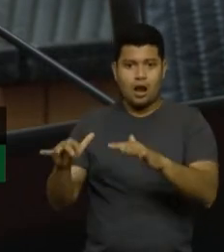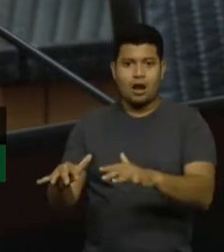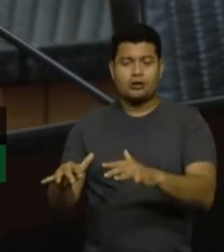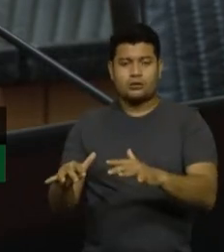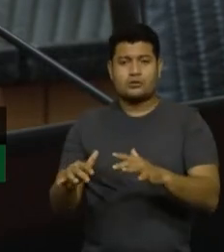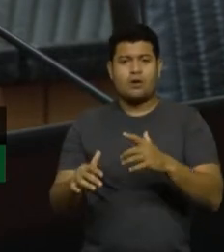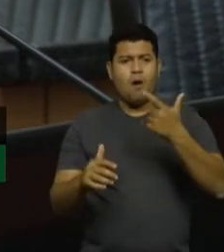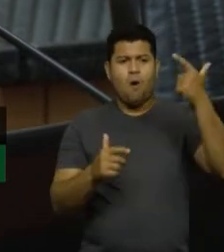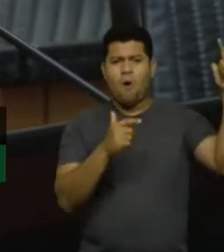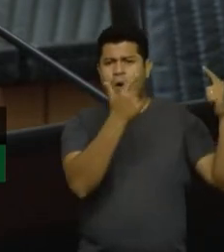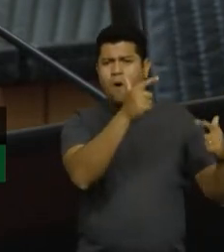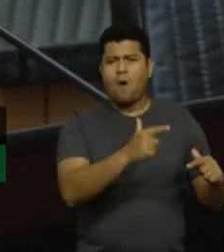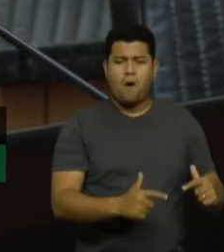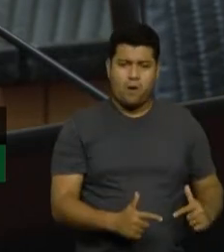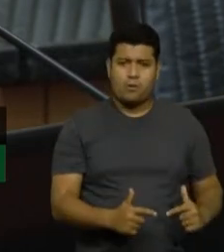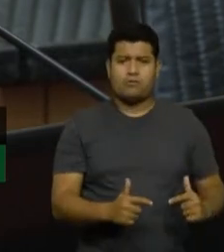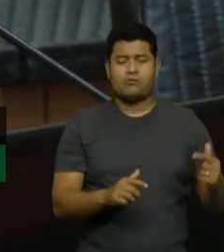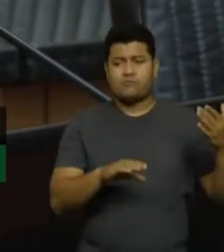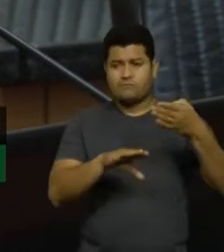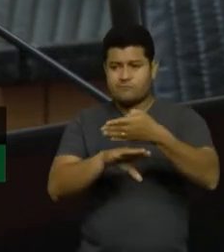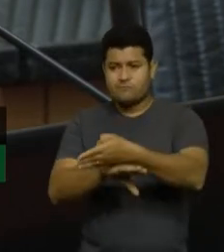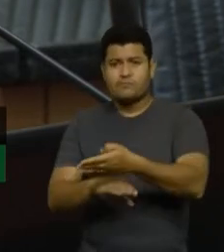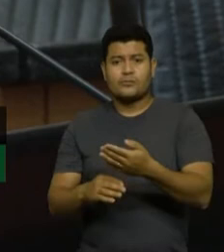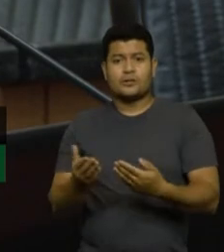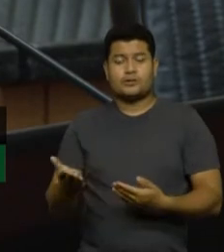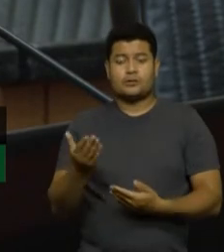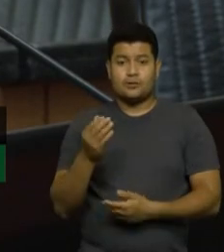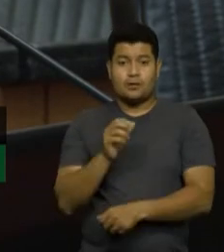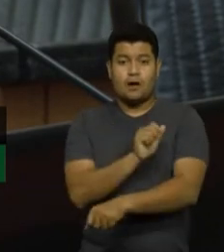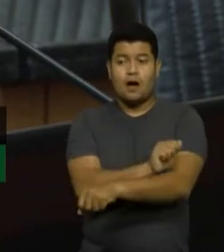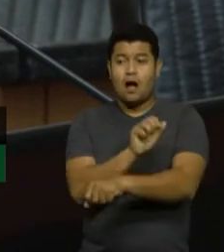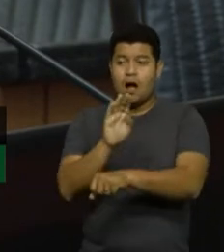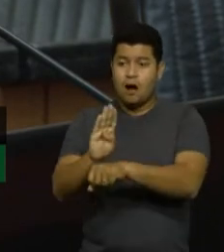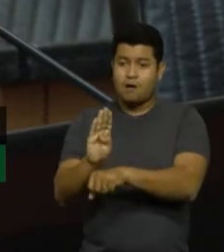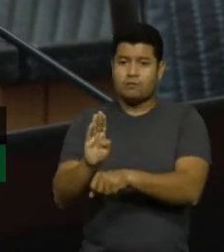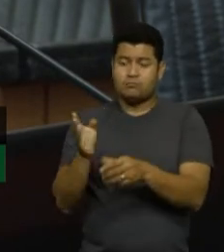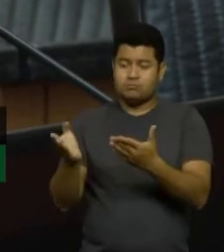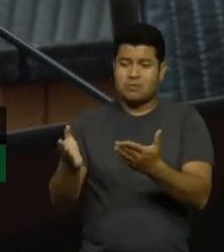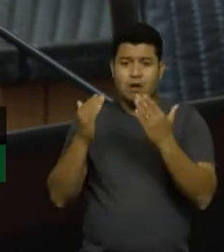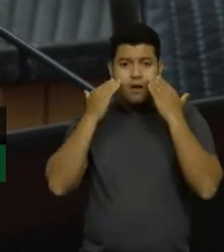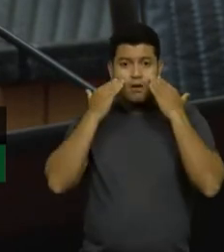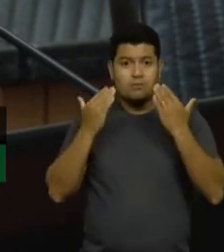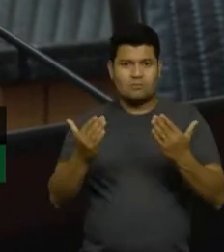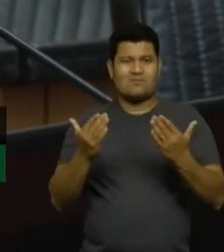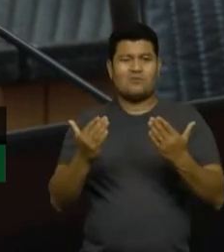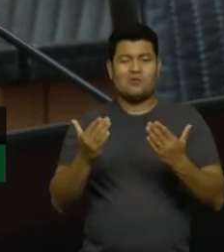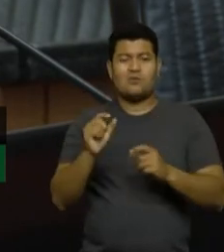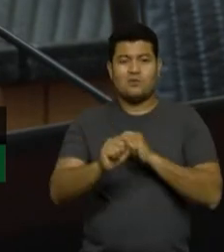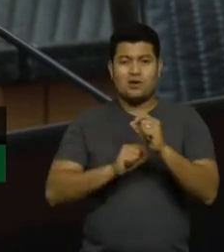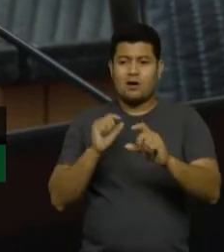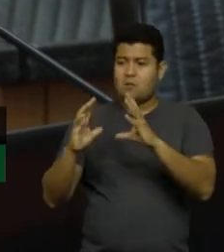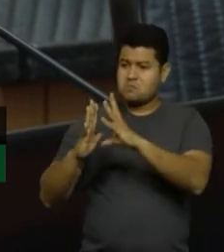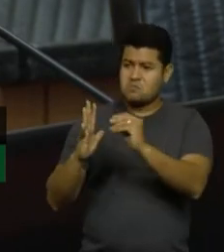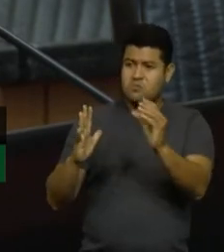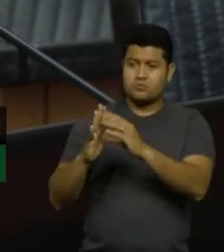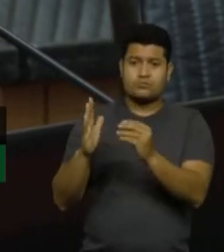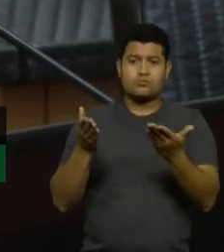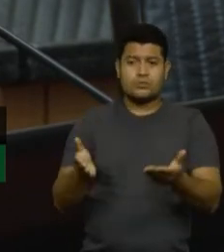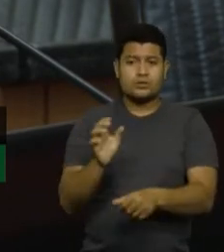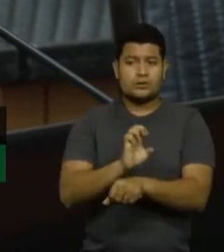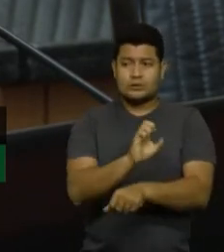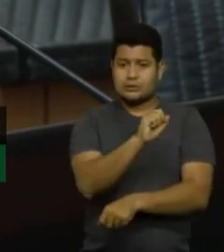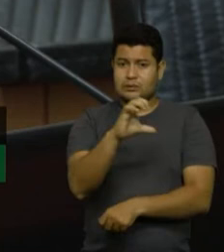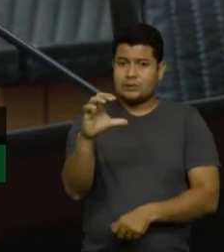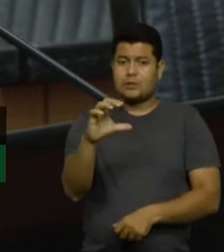regiões. Então, Bedão Batista dá um exemplo a Santa Catarina, um pequeno município dando exemplo a Santa